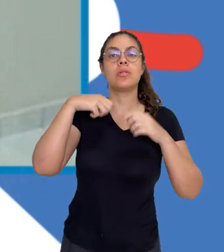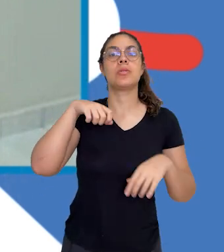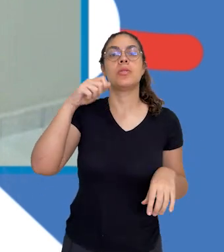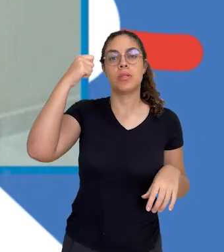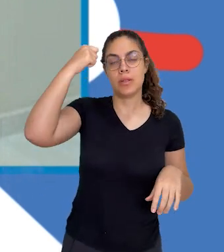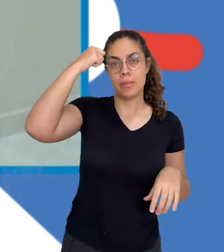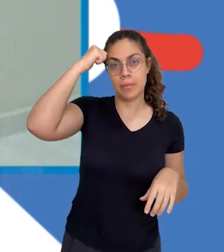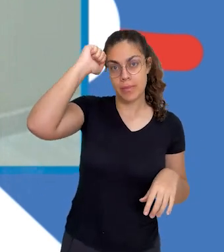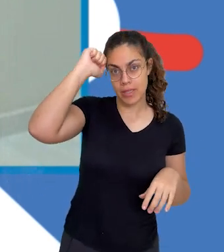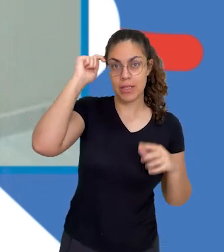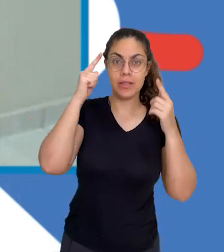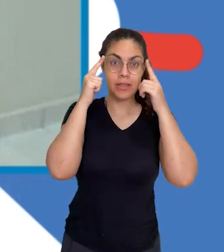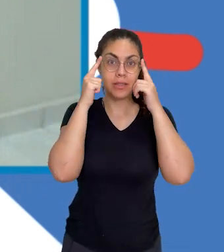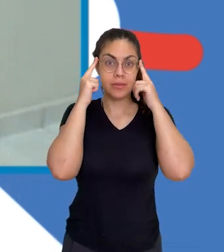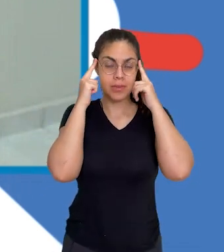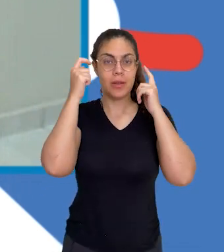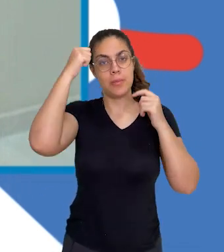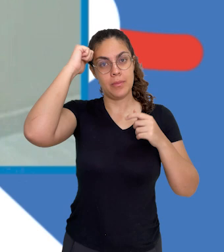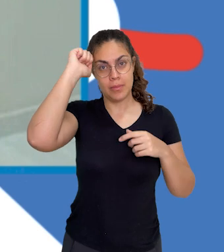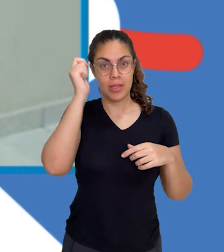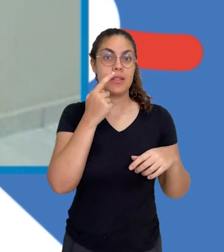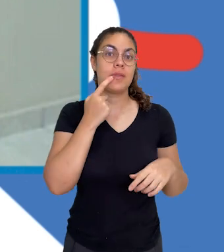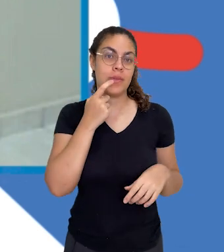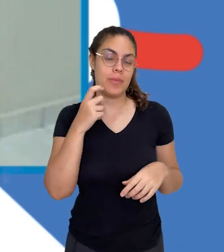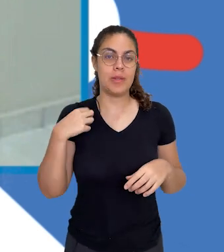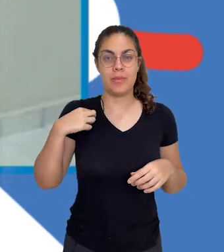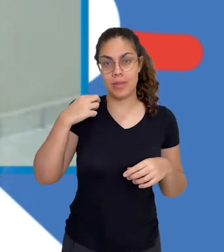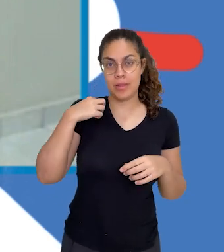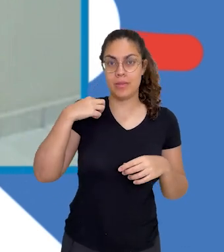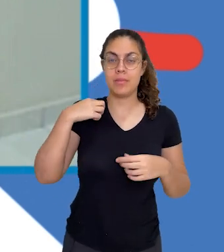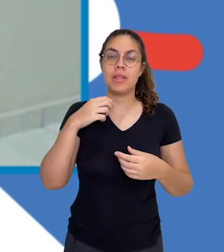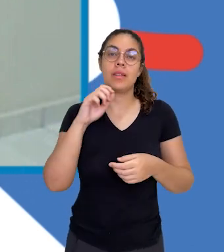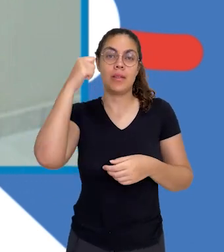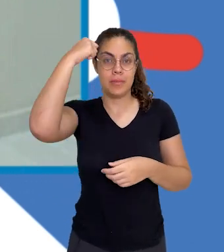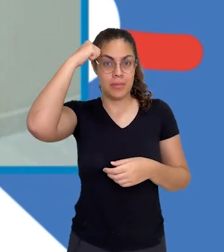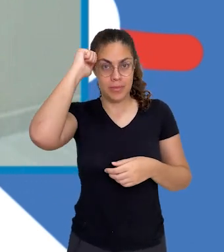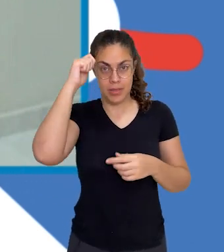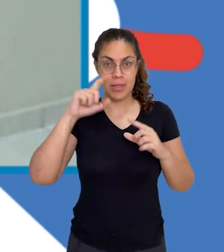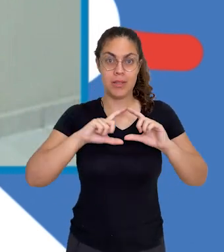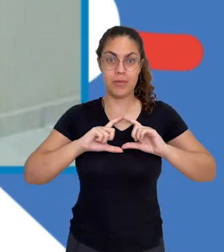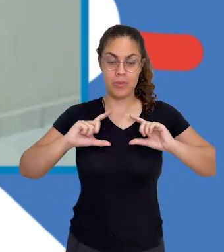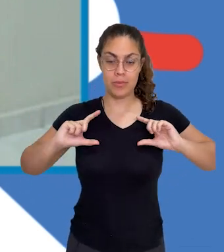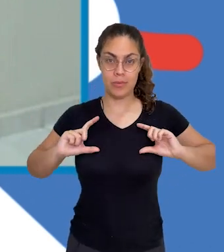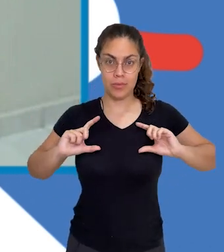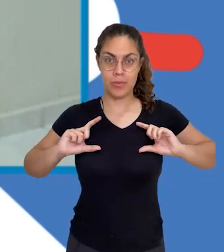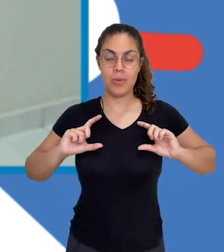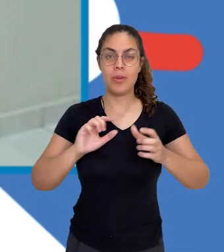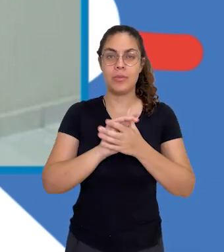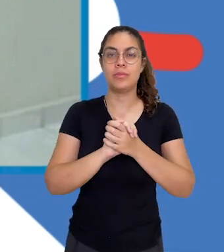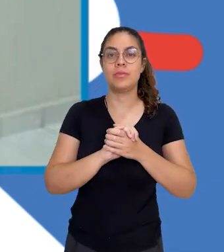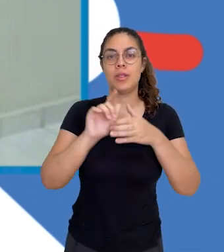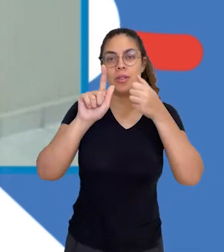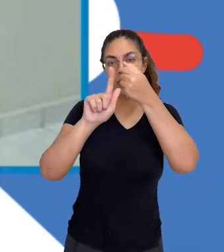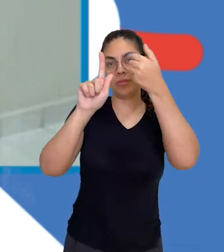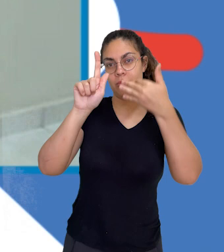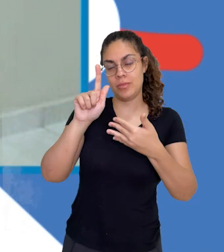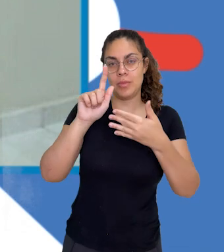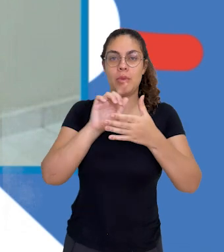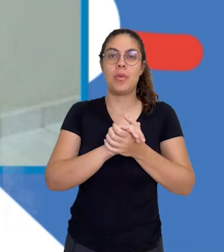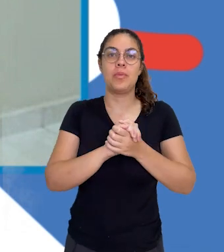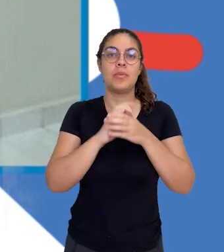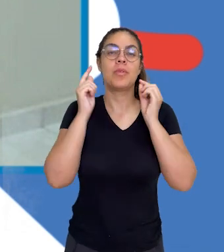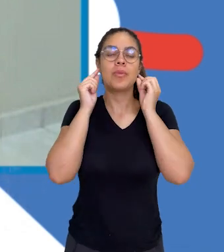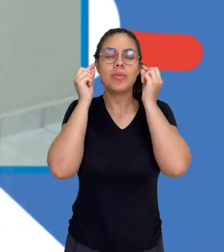preta na área das lentes e com as hastes preto e vermelho Estou vestindo uma camiseta preta com o logo do programa Google e 90